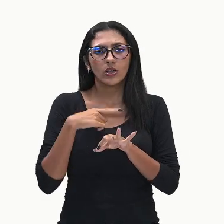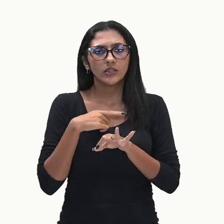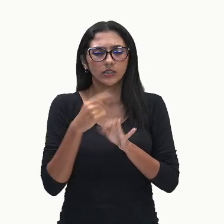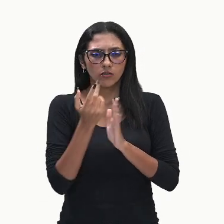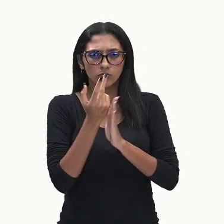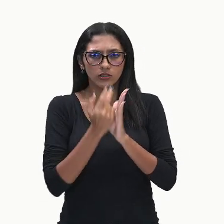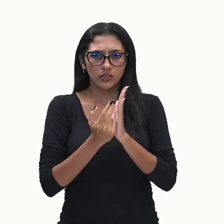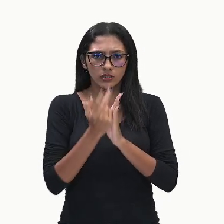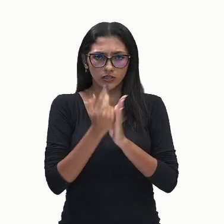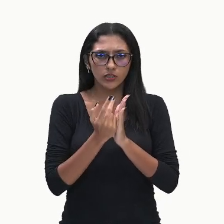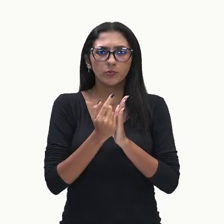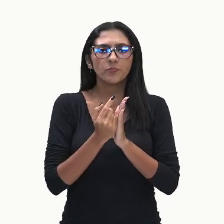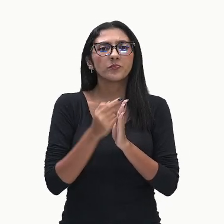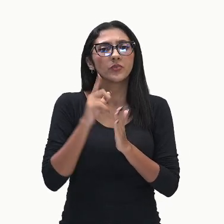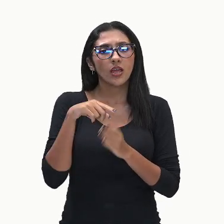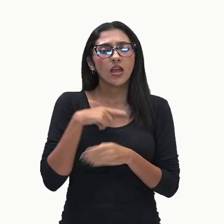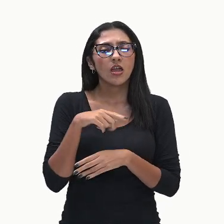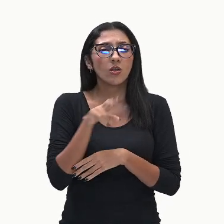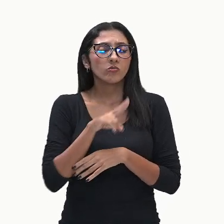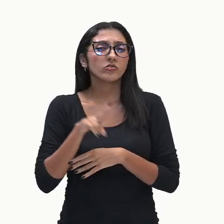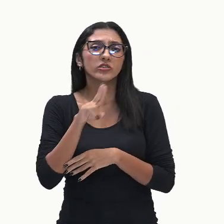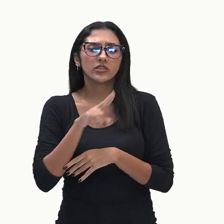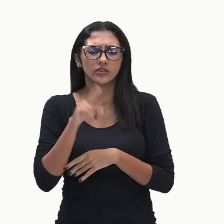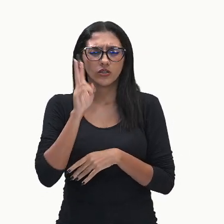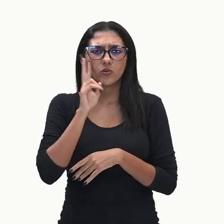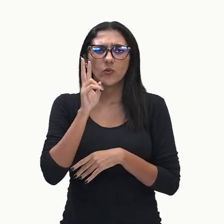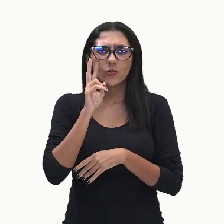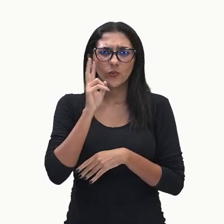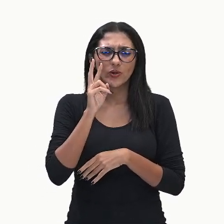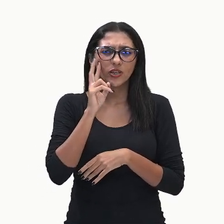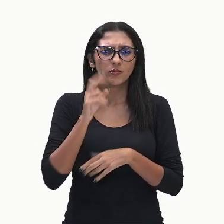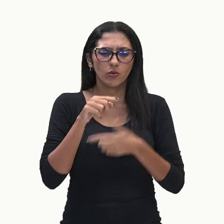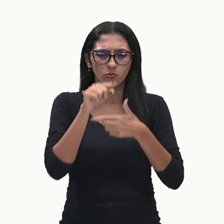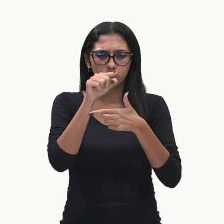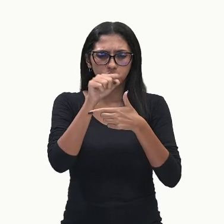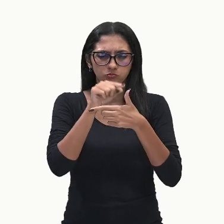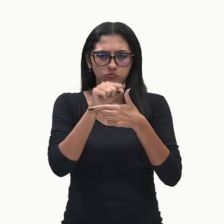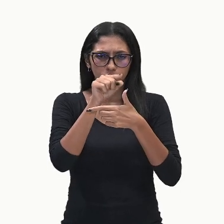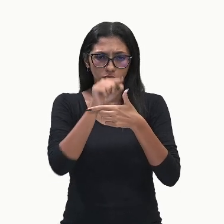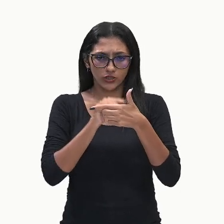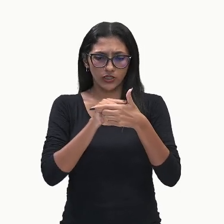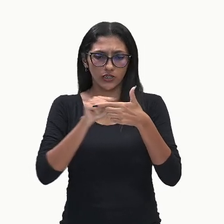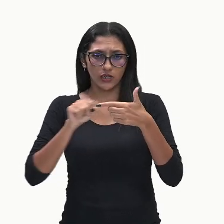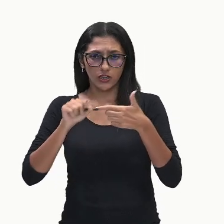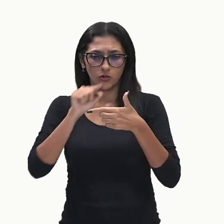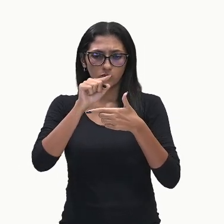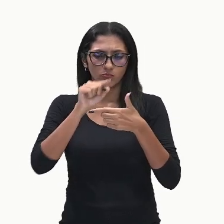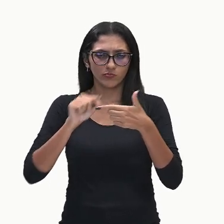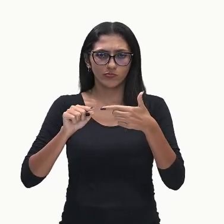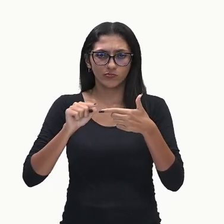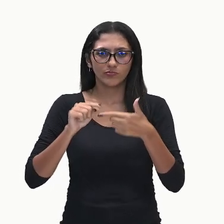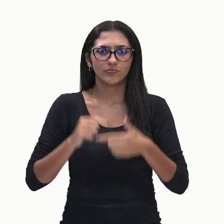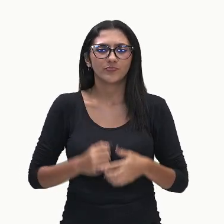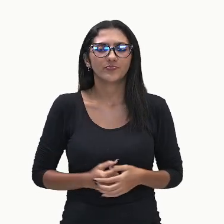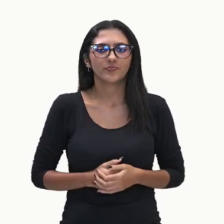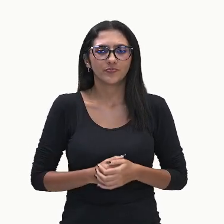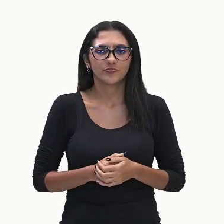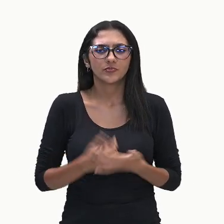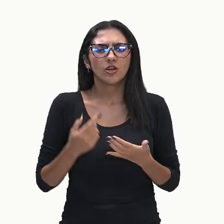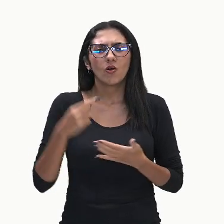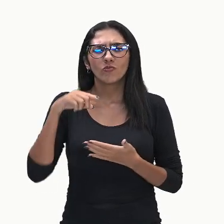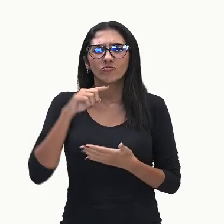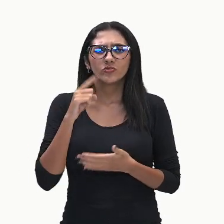da revolução do triângulo retângulo sobre um eixo vertical. E aí você pode pensar o